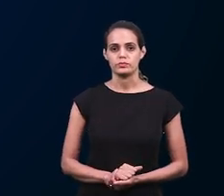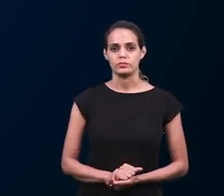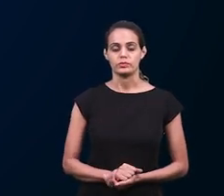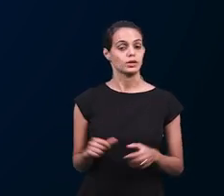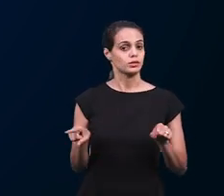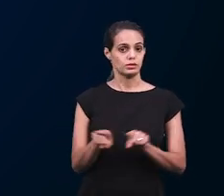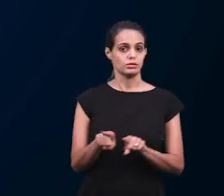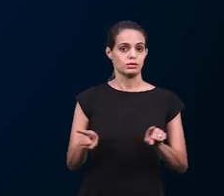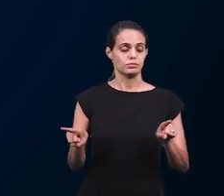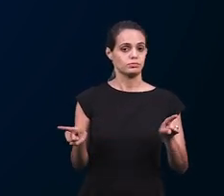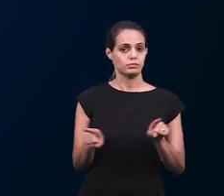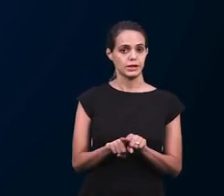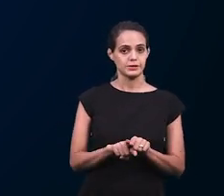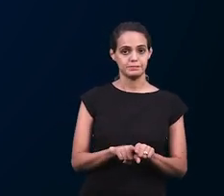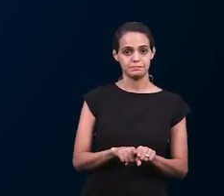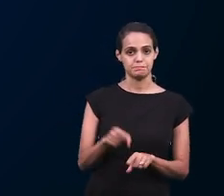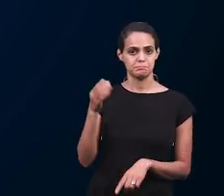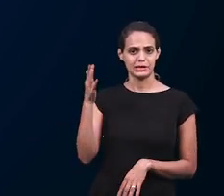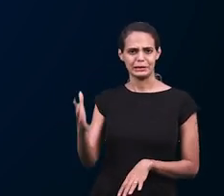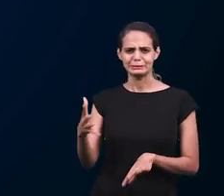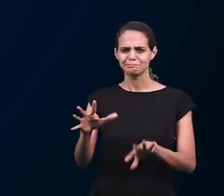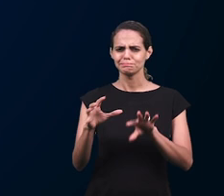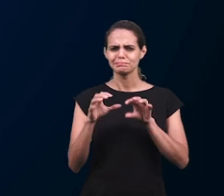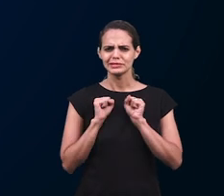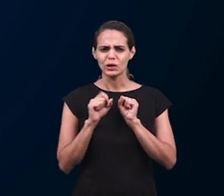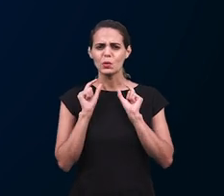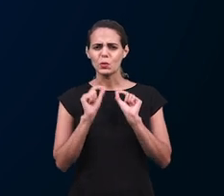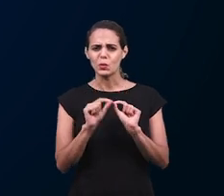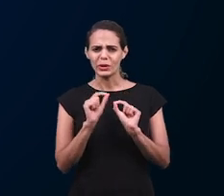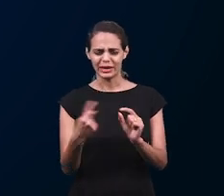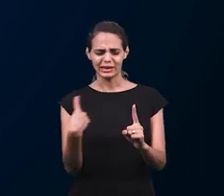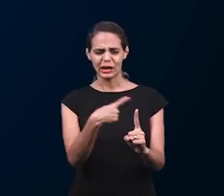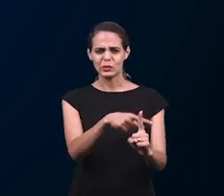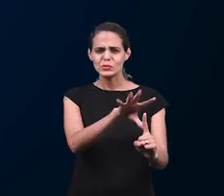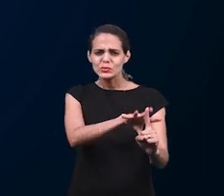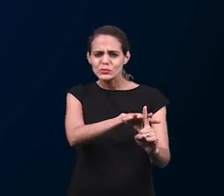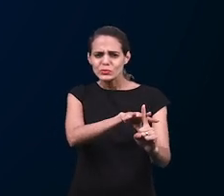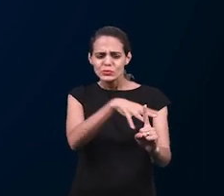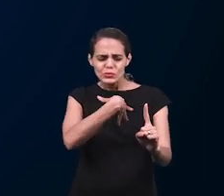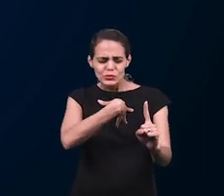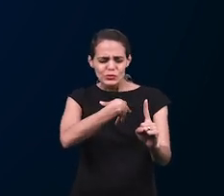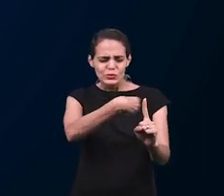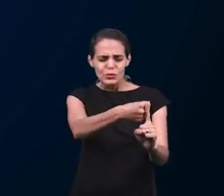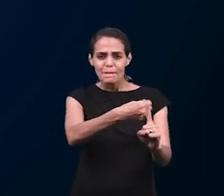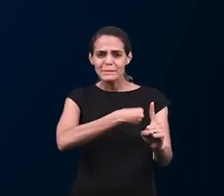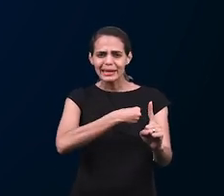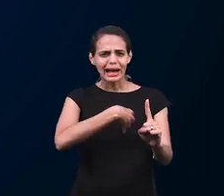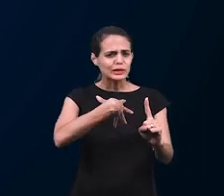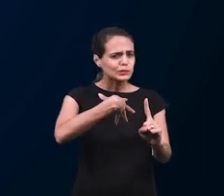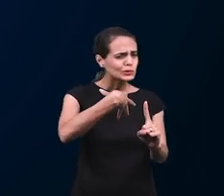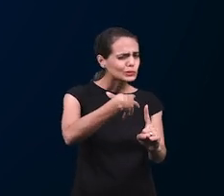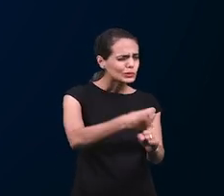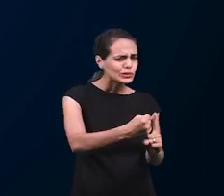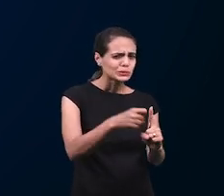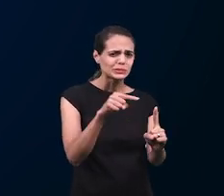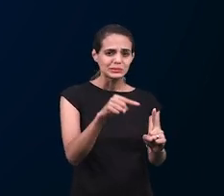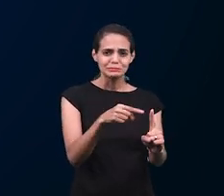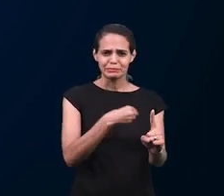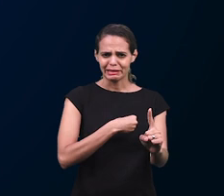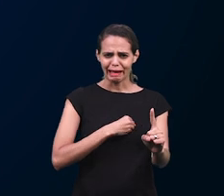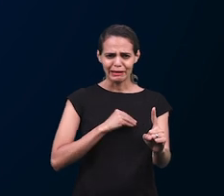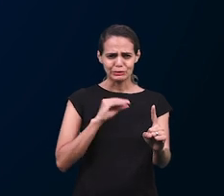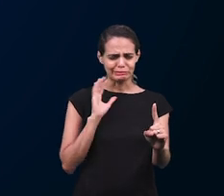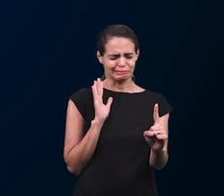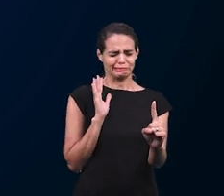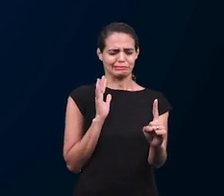E também sobre ele veio toda a amargura do pecado. Ele tomou sobre si as nossas dores e com isso nos